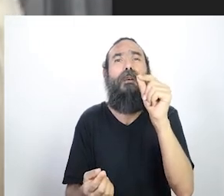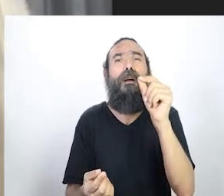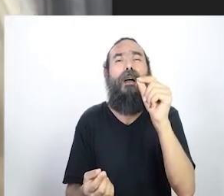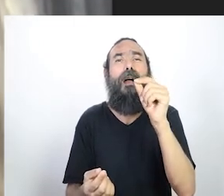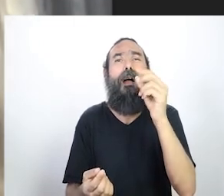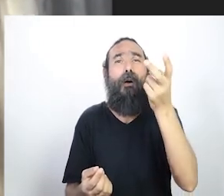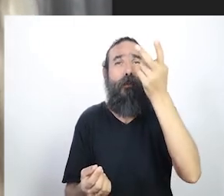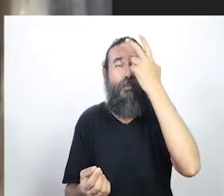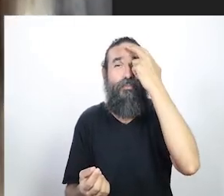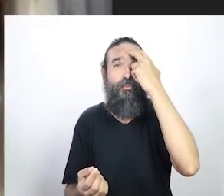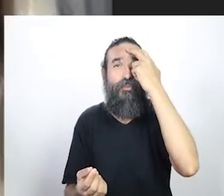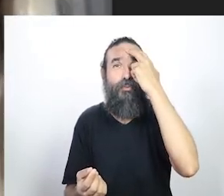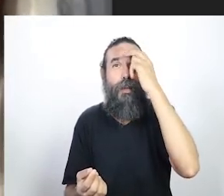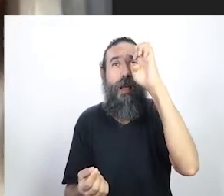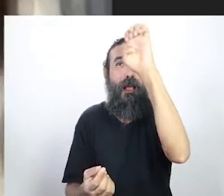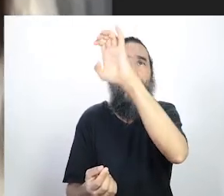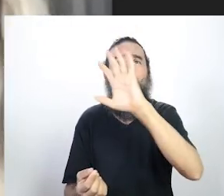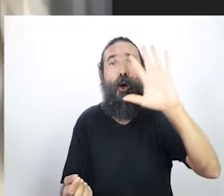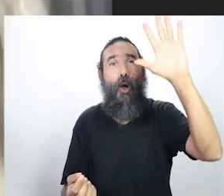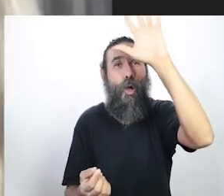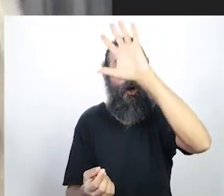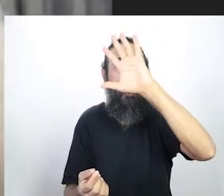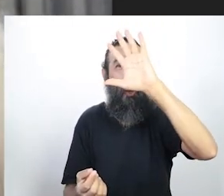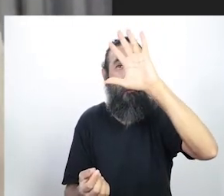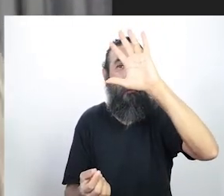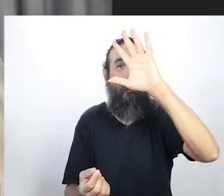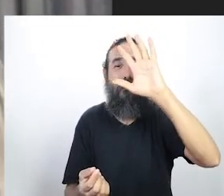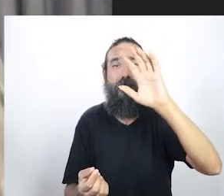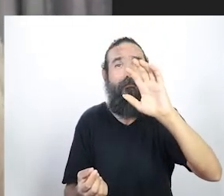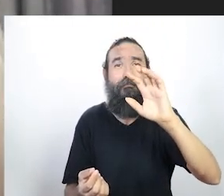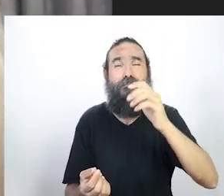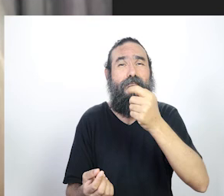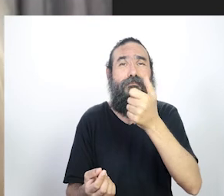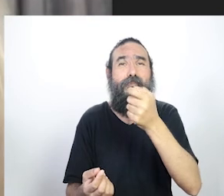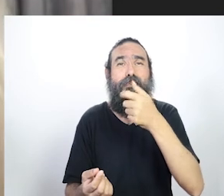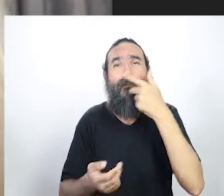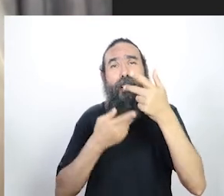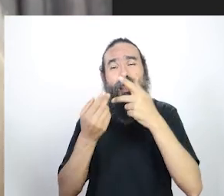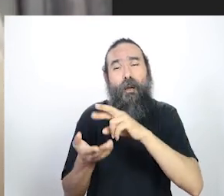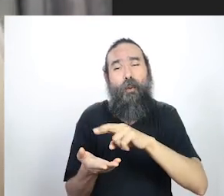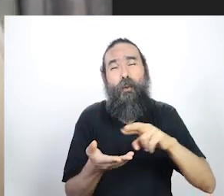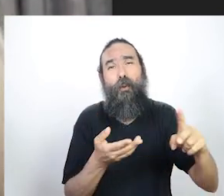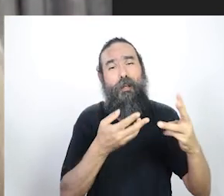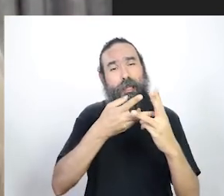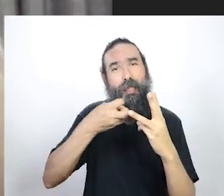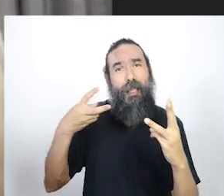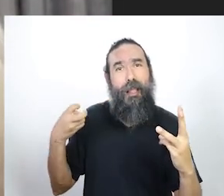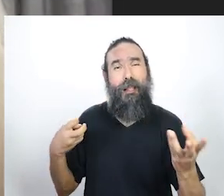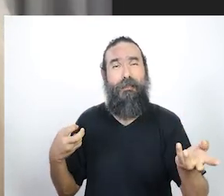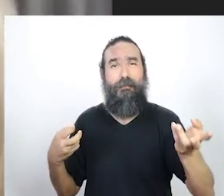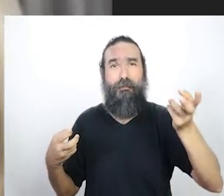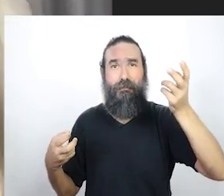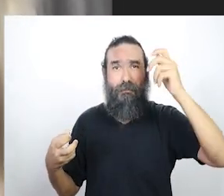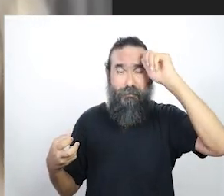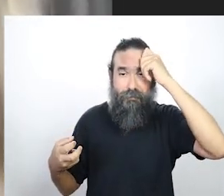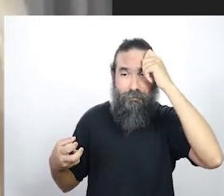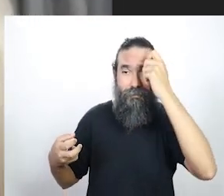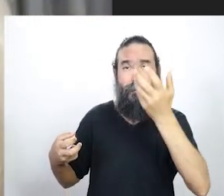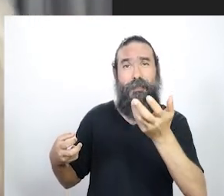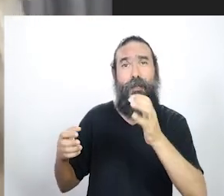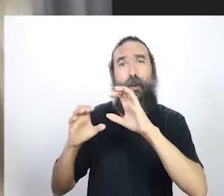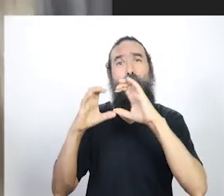né, e coloniais, né? E aos poucos, né, de acordo com esse movimento de base, esse movimento das